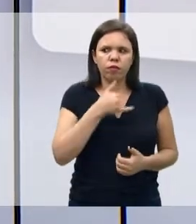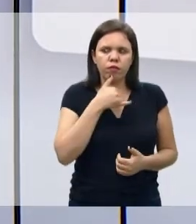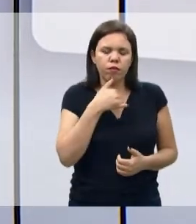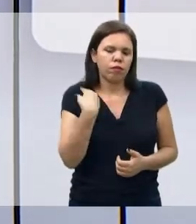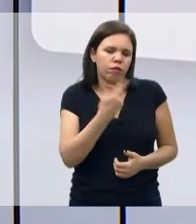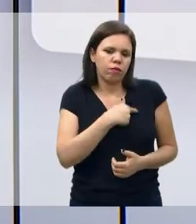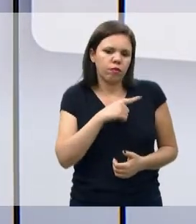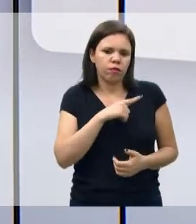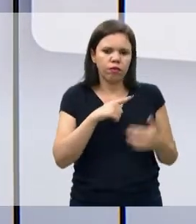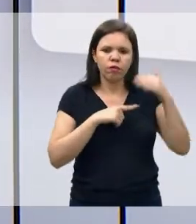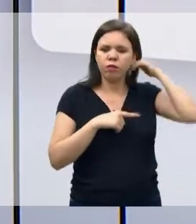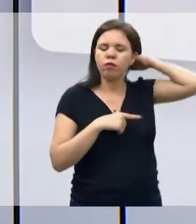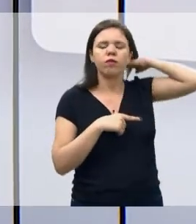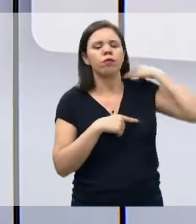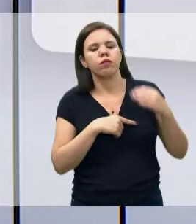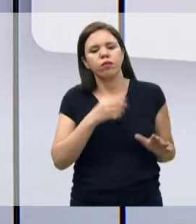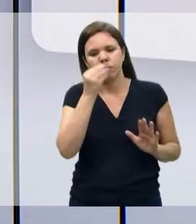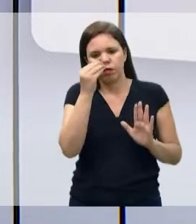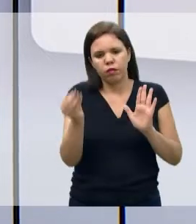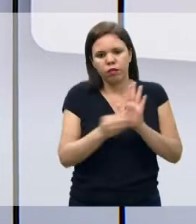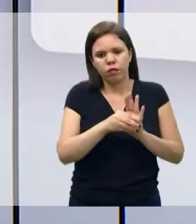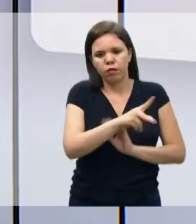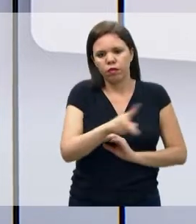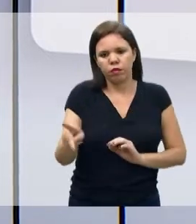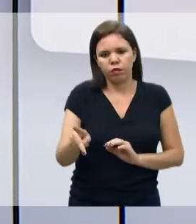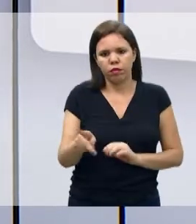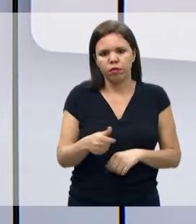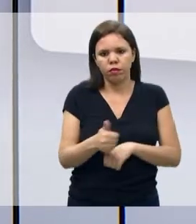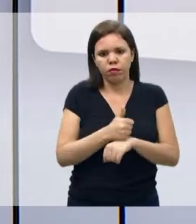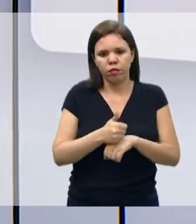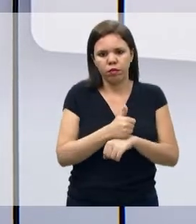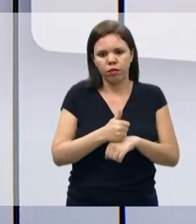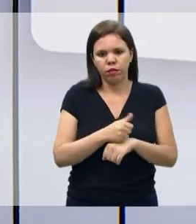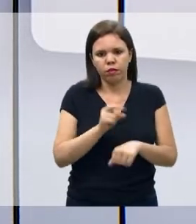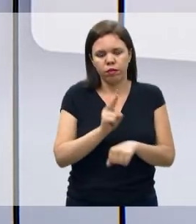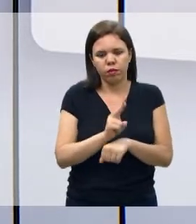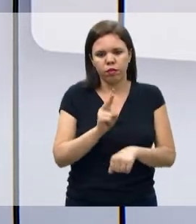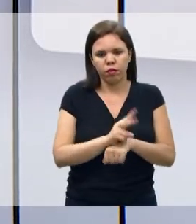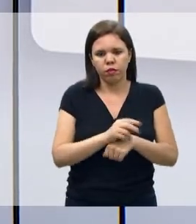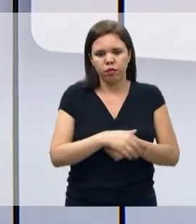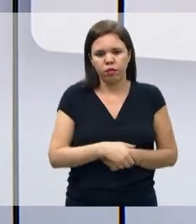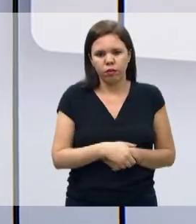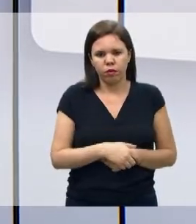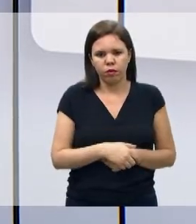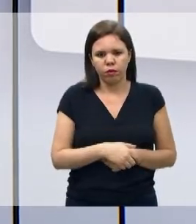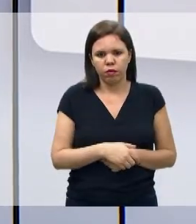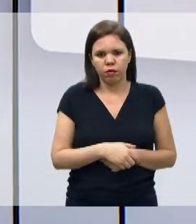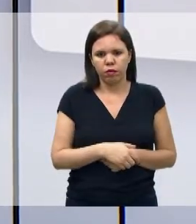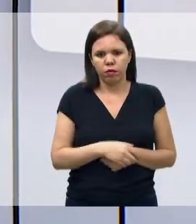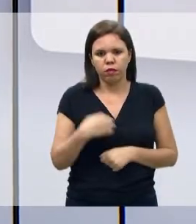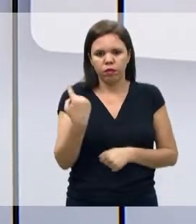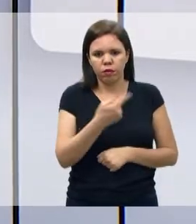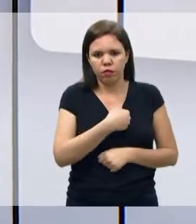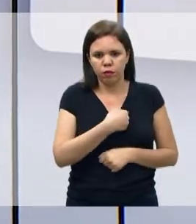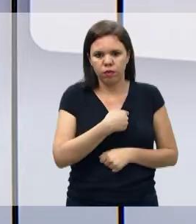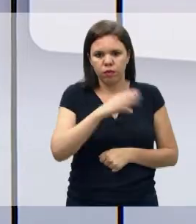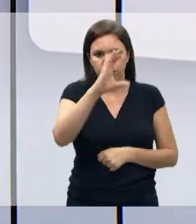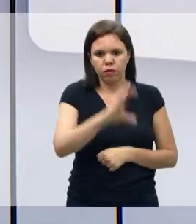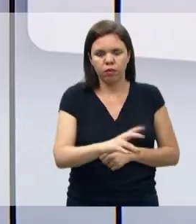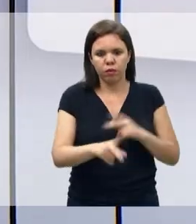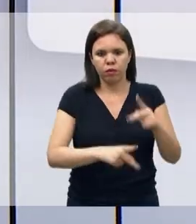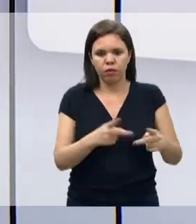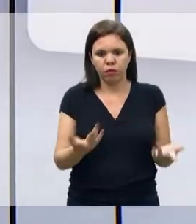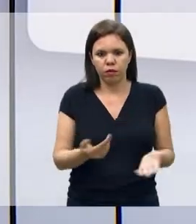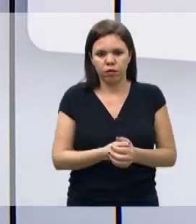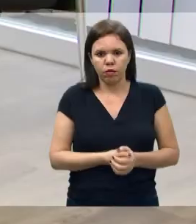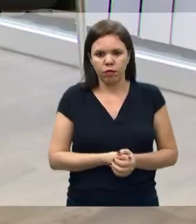nós tivemos o veto do presidente para essa categoria profissional de cuidadores. Cabe a nós, cidadãos, né, no